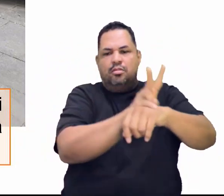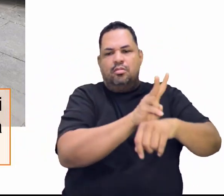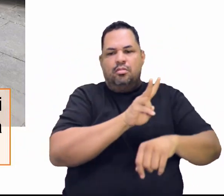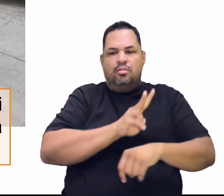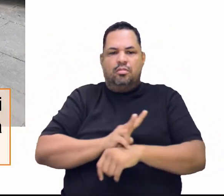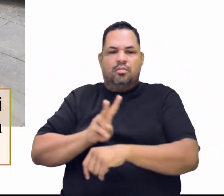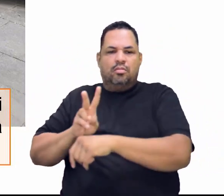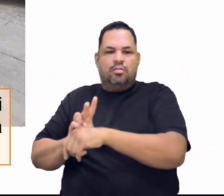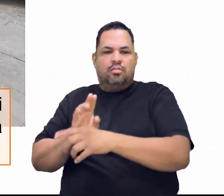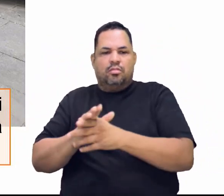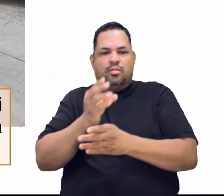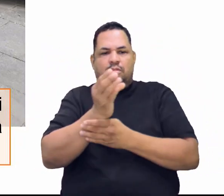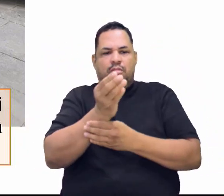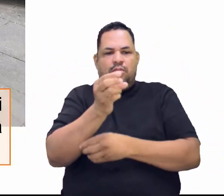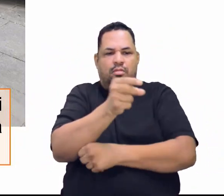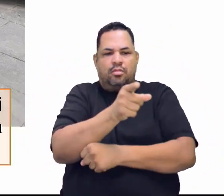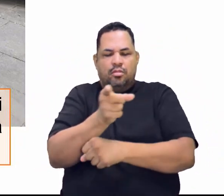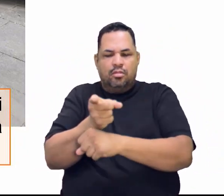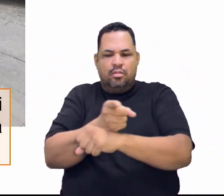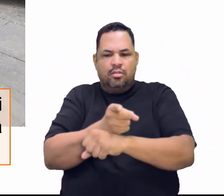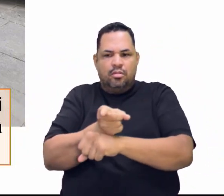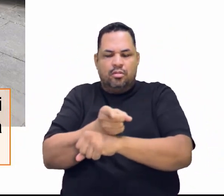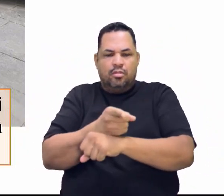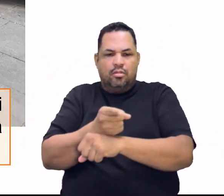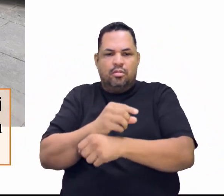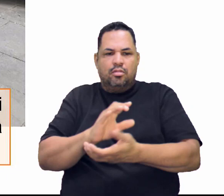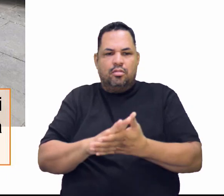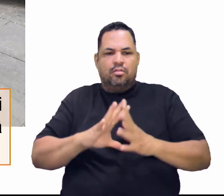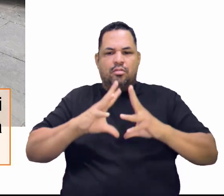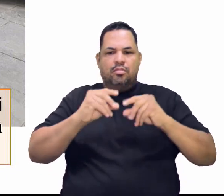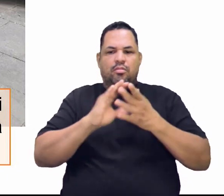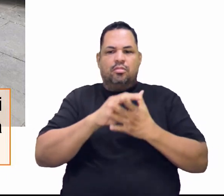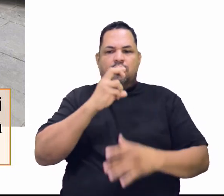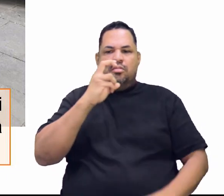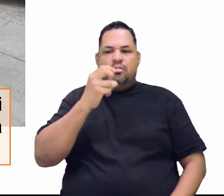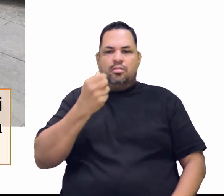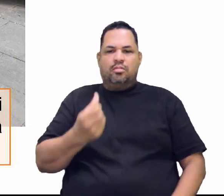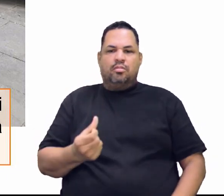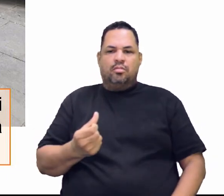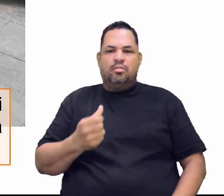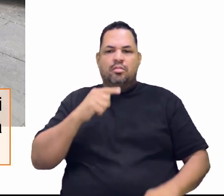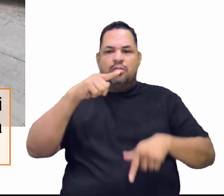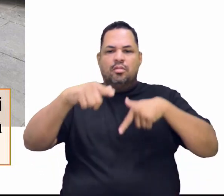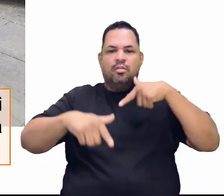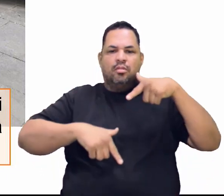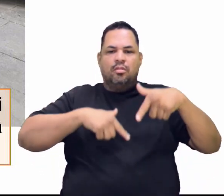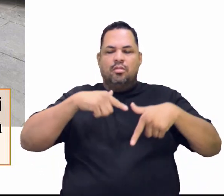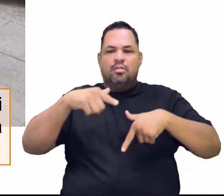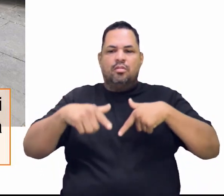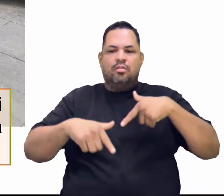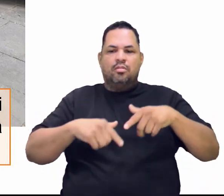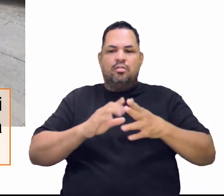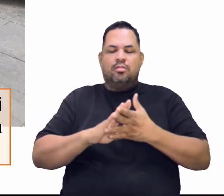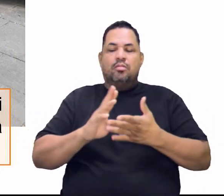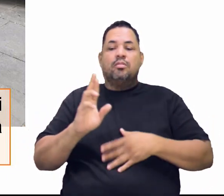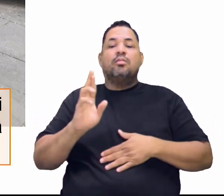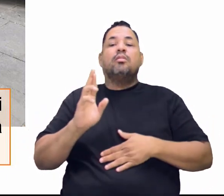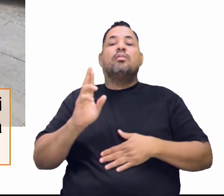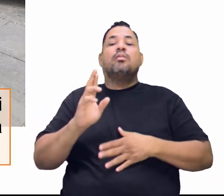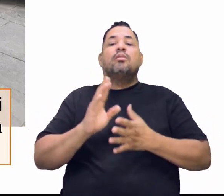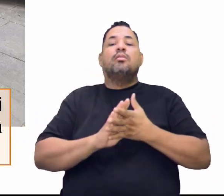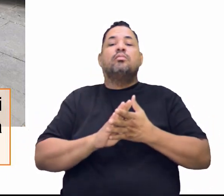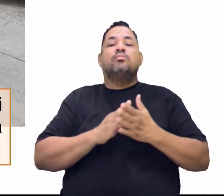com 14 canhoneiras. Um total de 56, né? A mão de obra contou